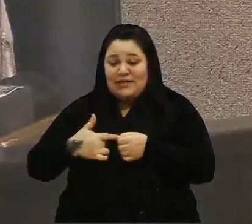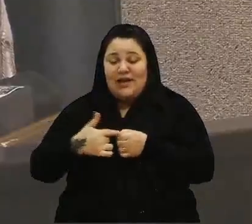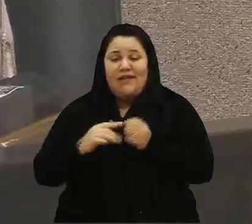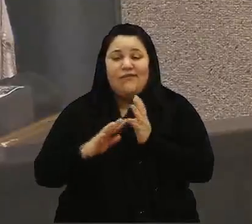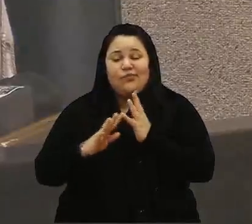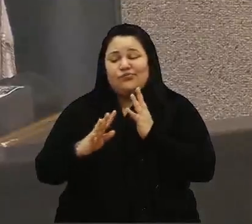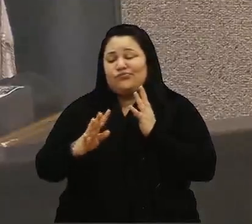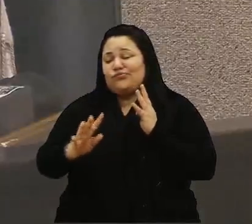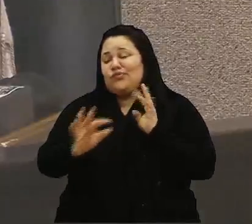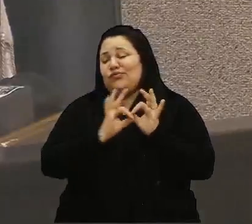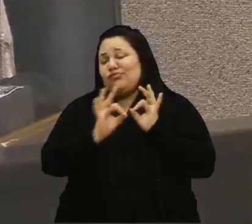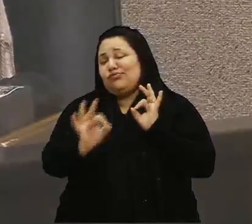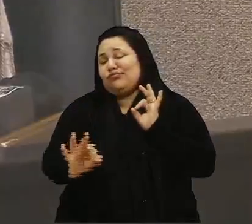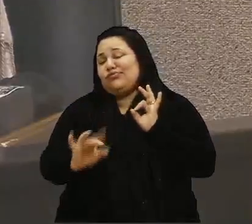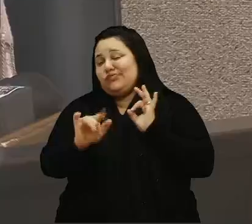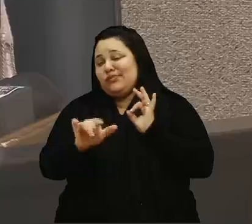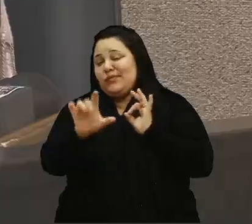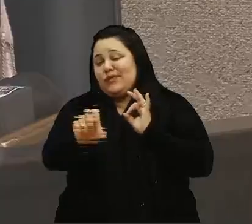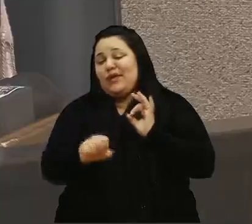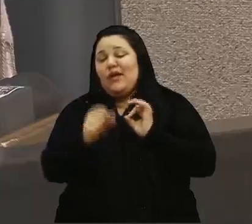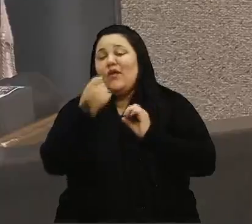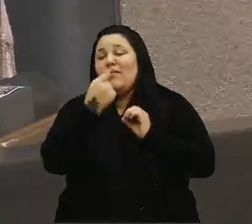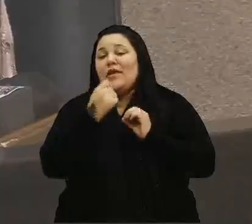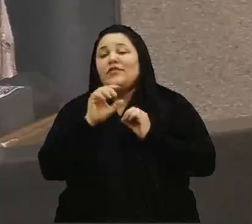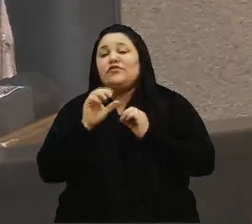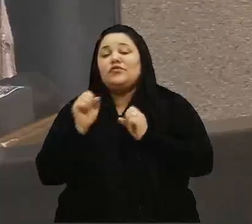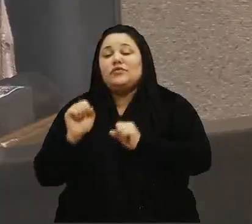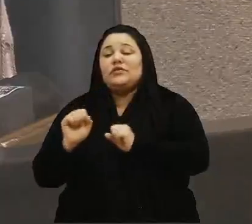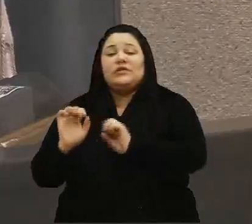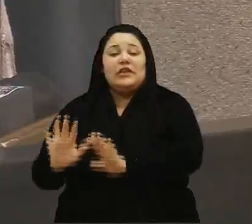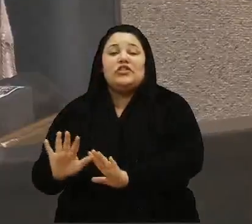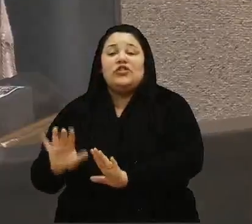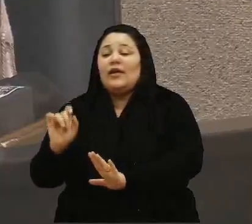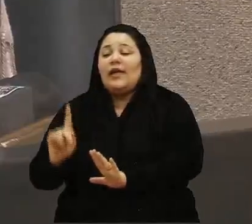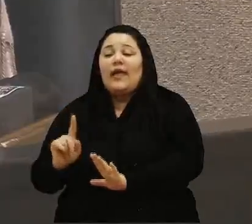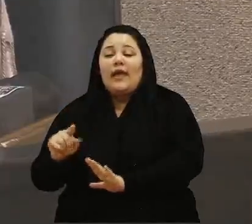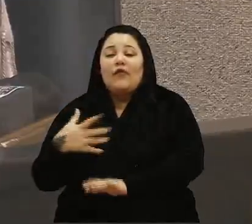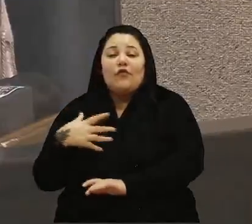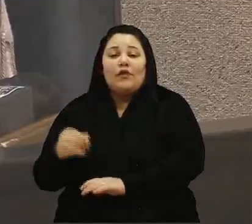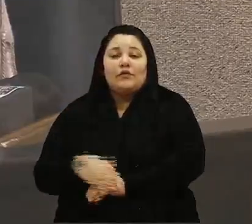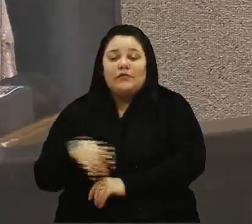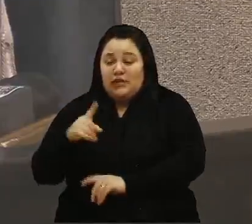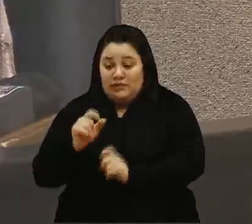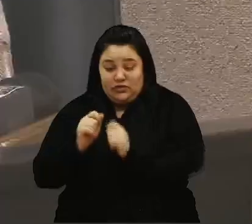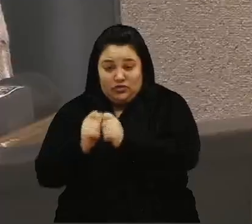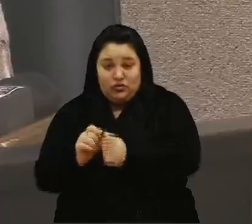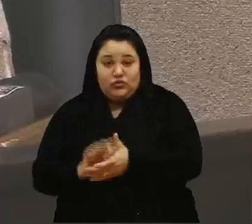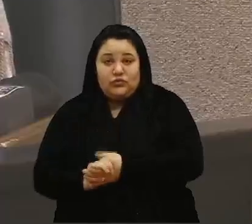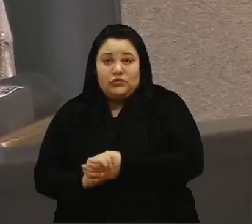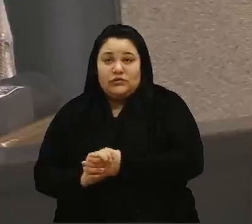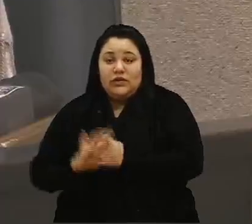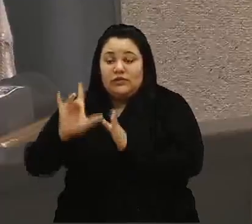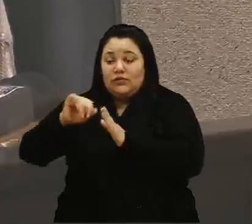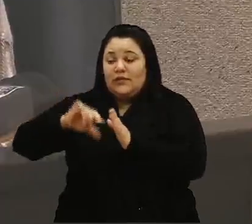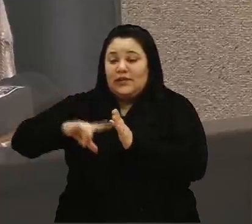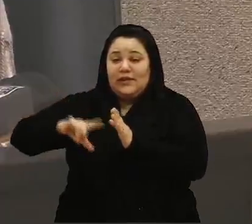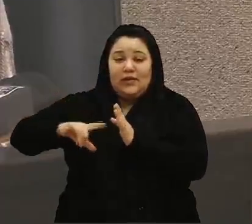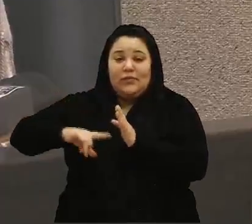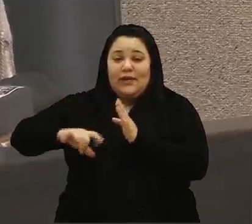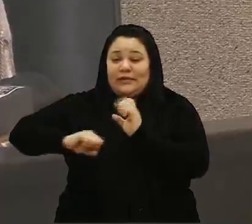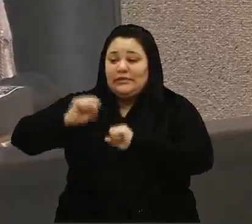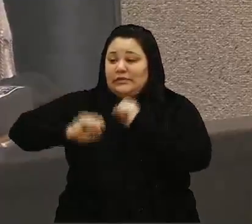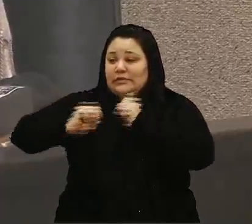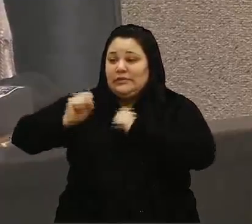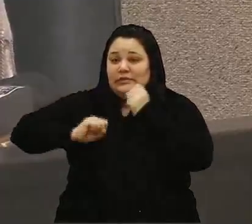buscar aquele medicamento, ela vai deixar com quem o seu filho? Ou ela vai levar junto e ele vai daqui a pouco ter uma crise, ter